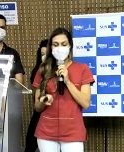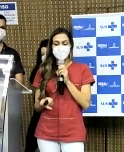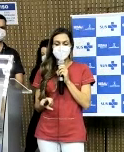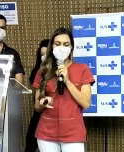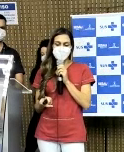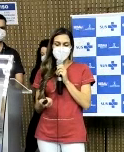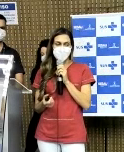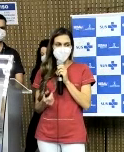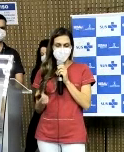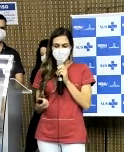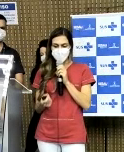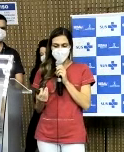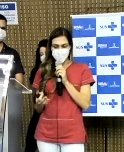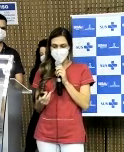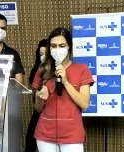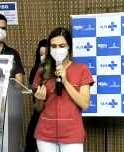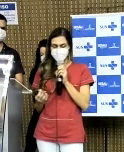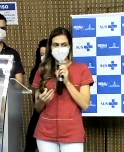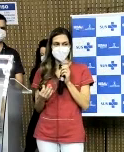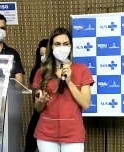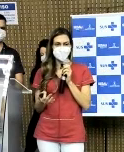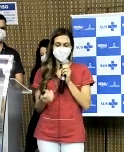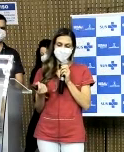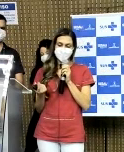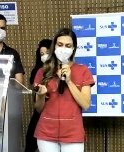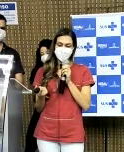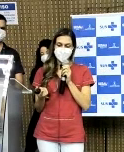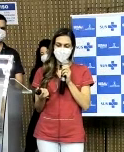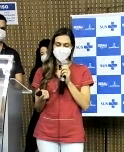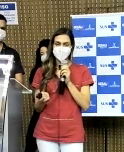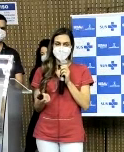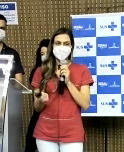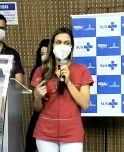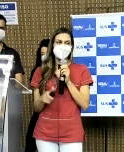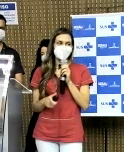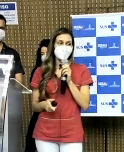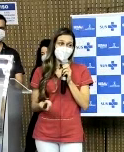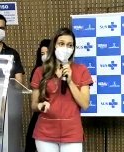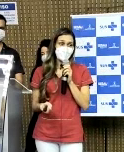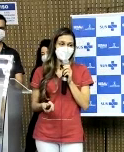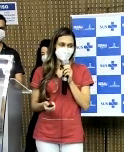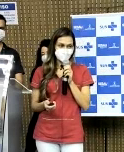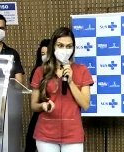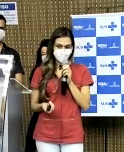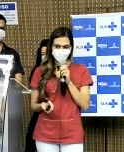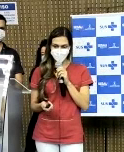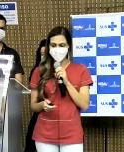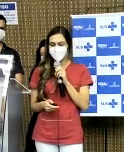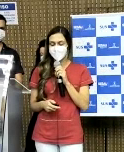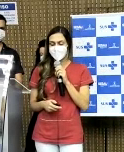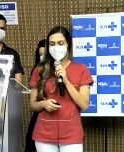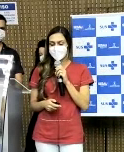Sobre os recursos necessários, impressos, luvas, computador, caneta, e a gente acaba incluindo aqui RH, né? Porque a gente